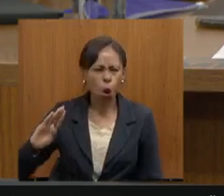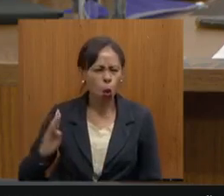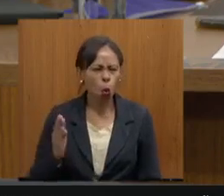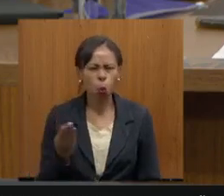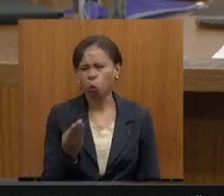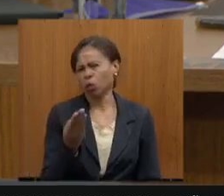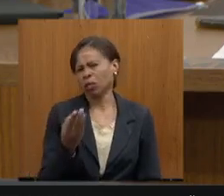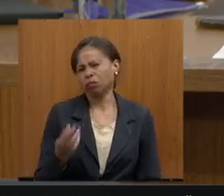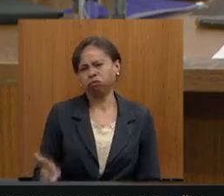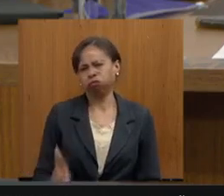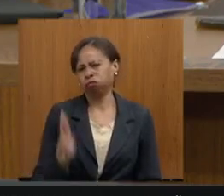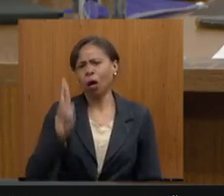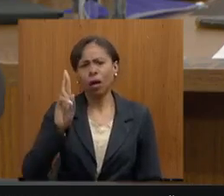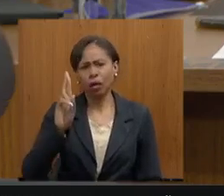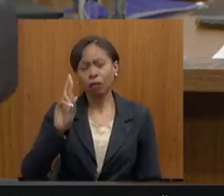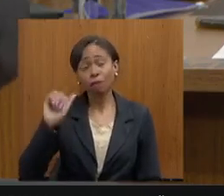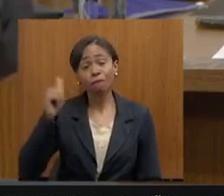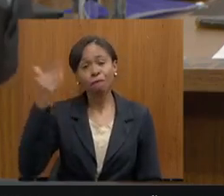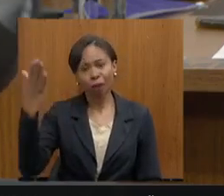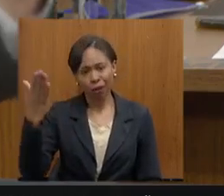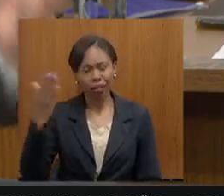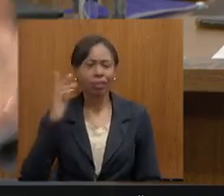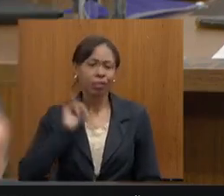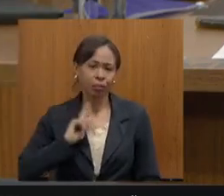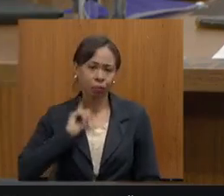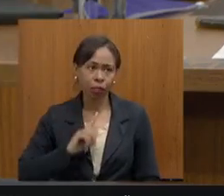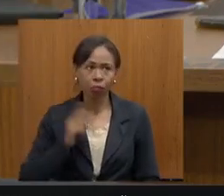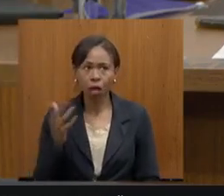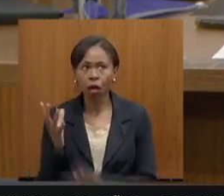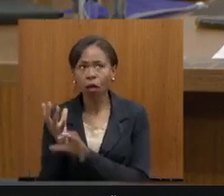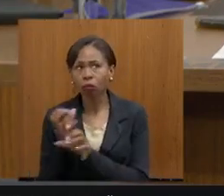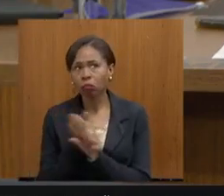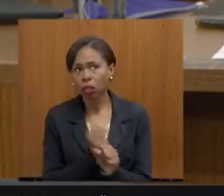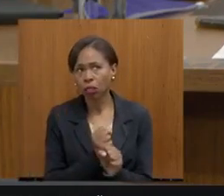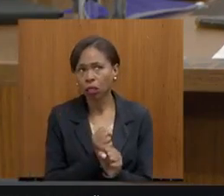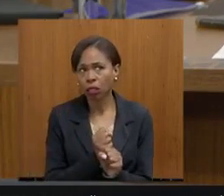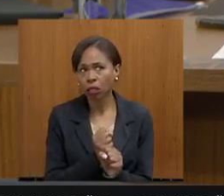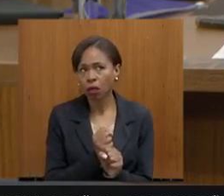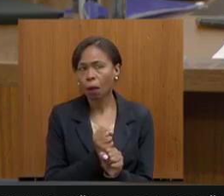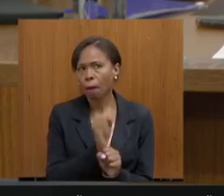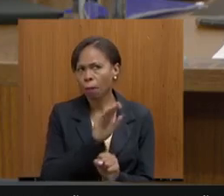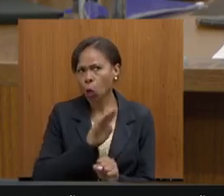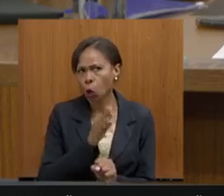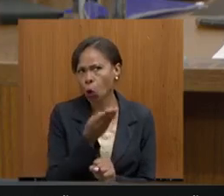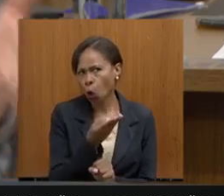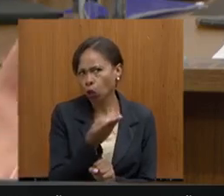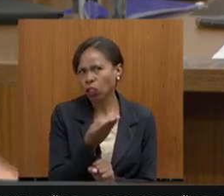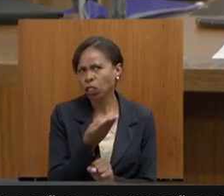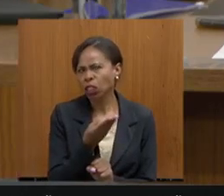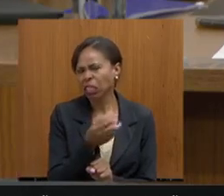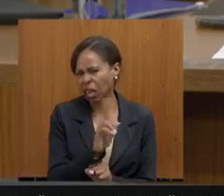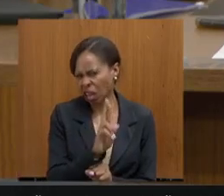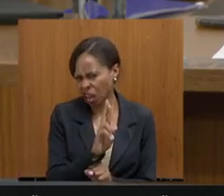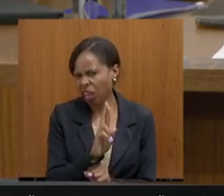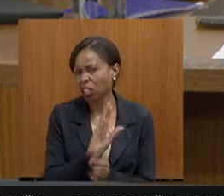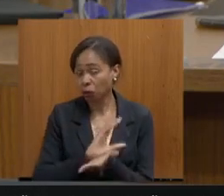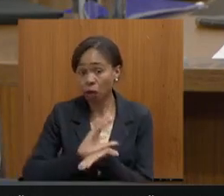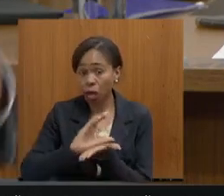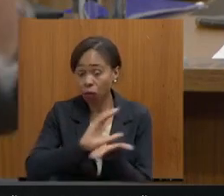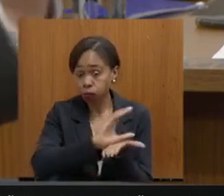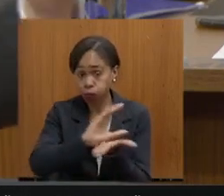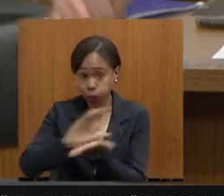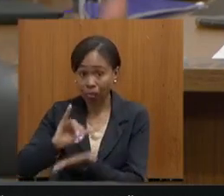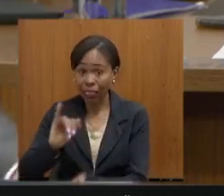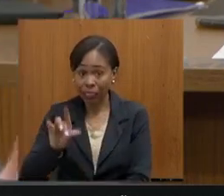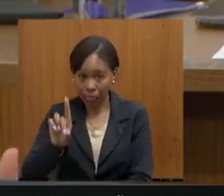fora de Minas então quando os seus soma dezenas de bilhões de reais fora de Minas investido em geral e investimentos que